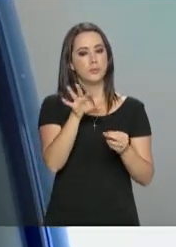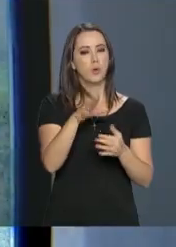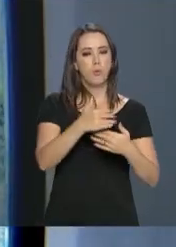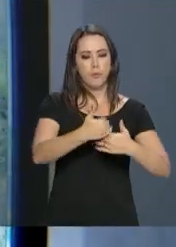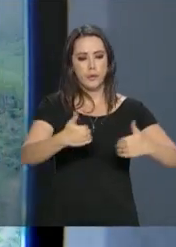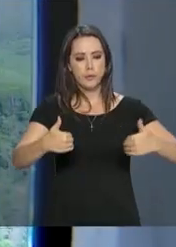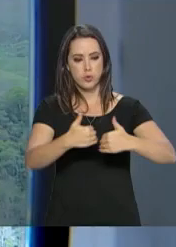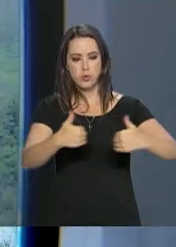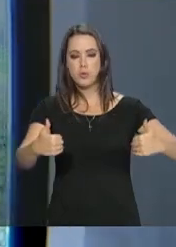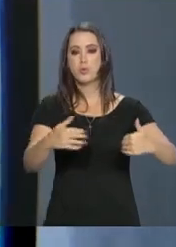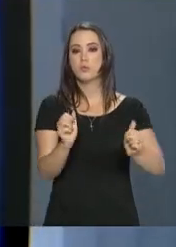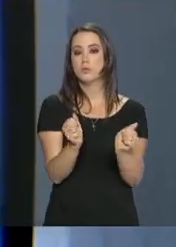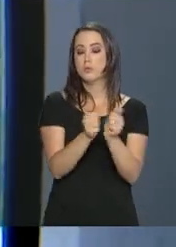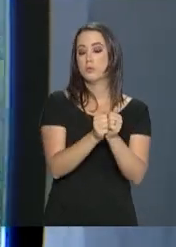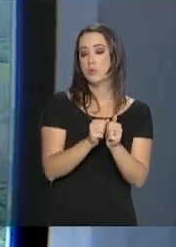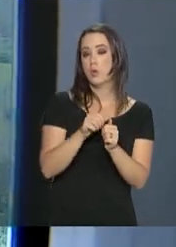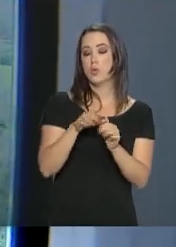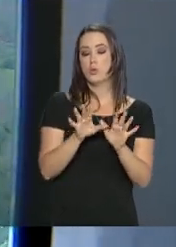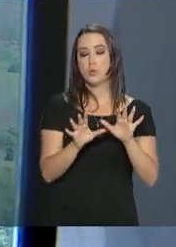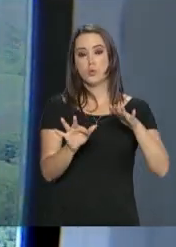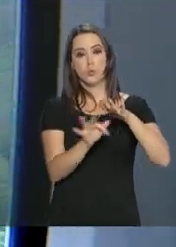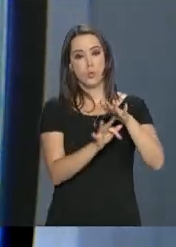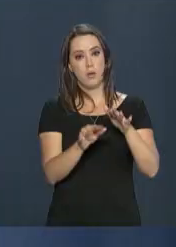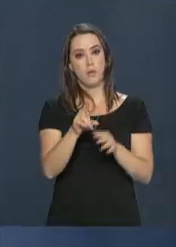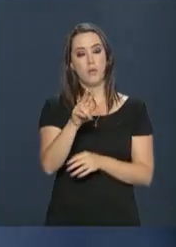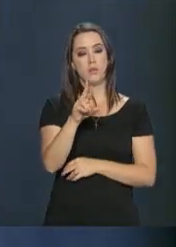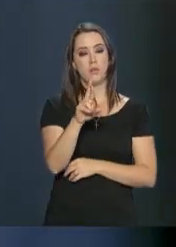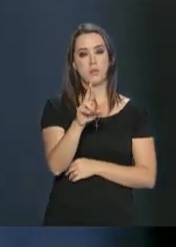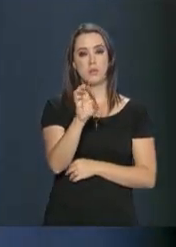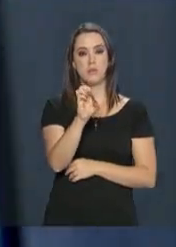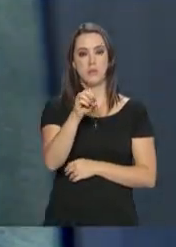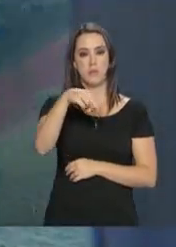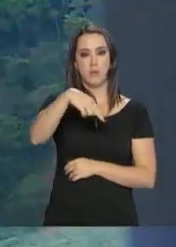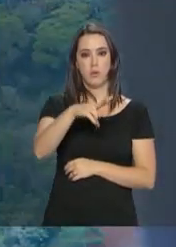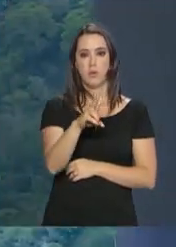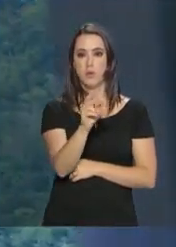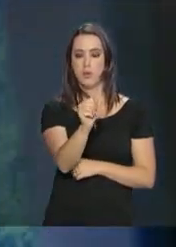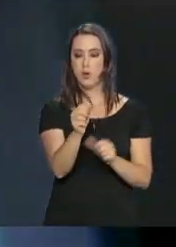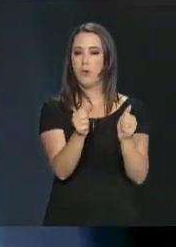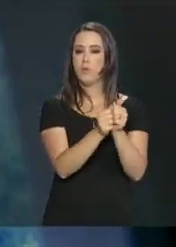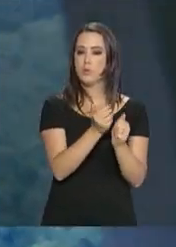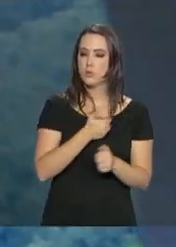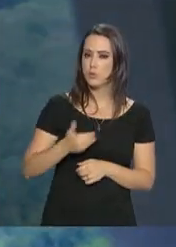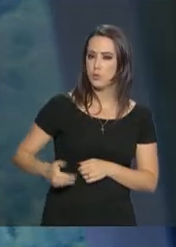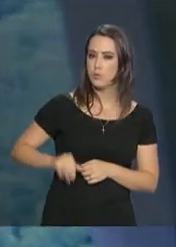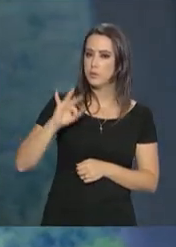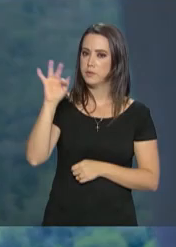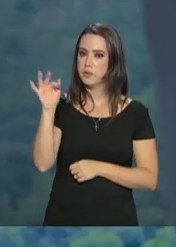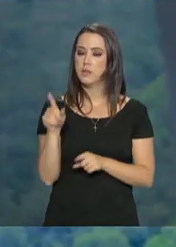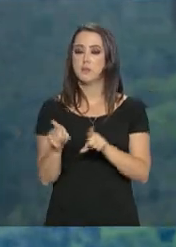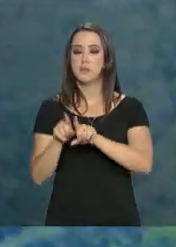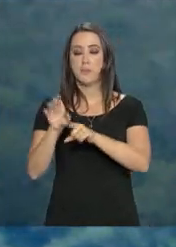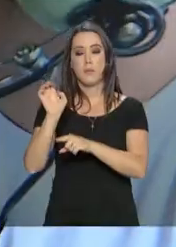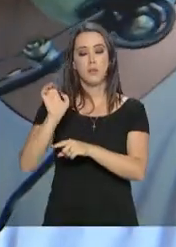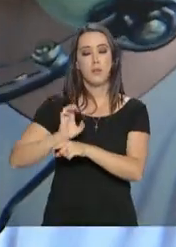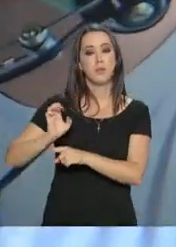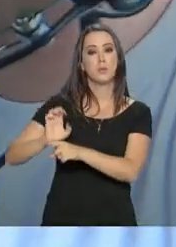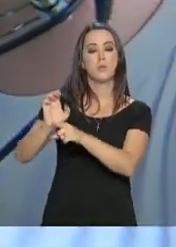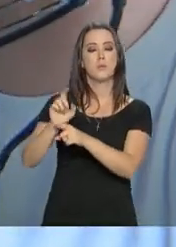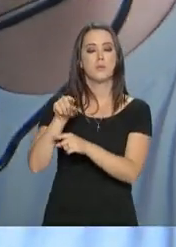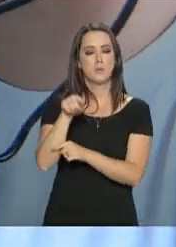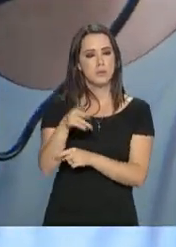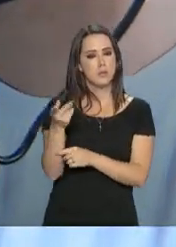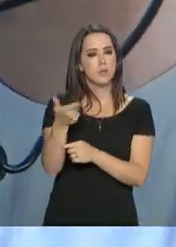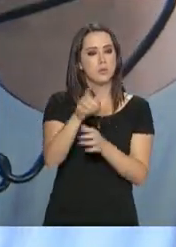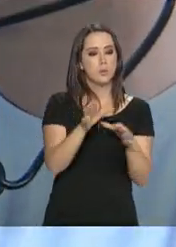pela Fundação Renova e o Comitê Interfederativo, que é formado pelo governo federal, os governos dos estados atingidos e